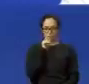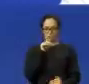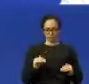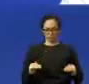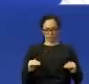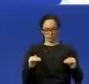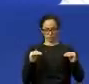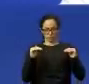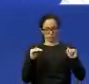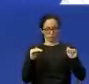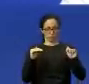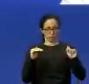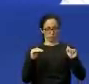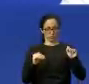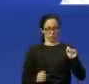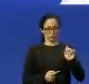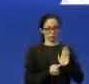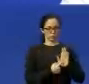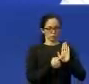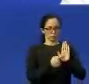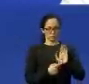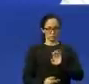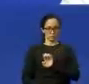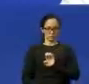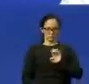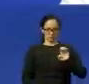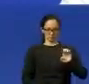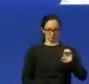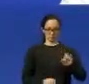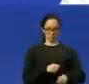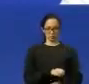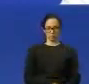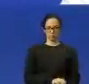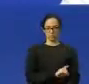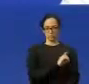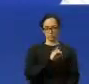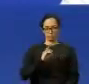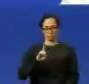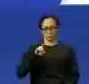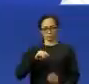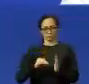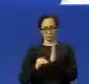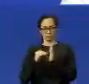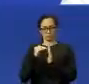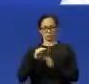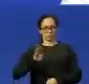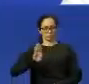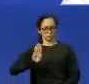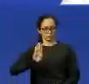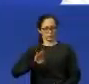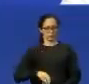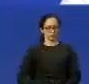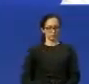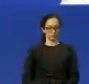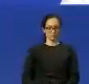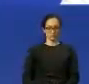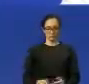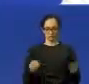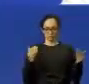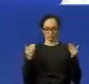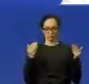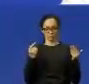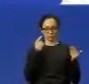do reservatório A está sendo mostrado à esquerda no gráfico, e o nível de água no reservatório B está sendo mostrado à direita, o que